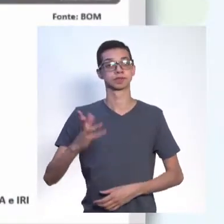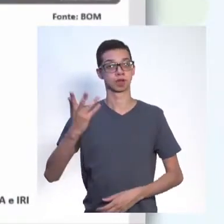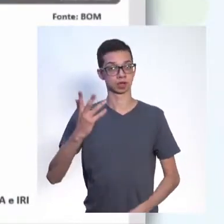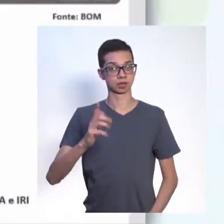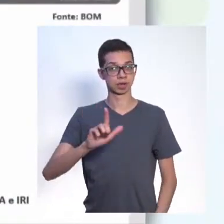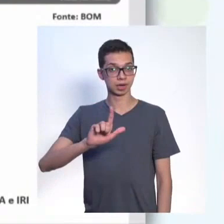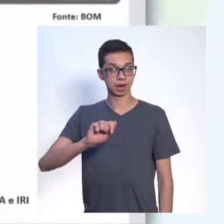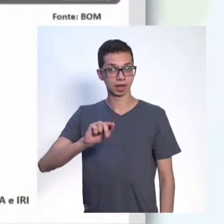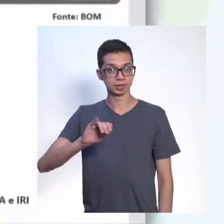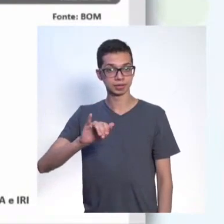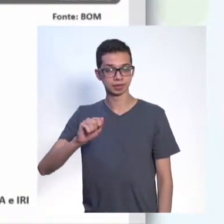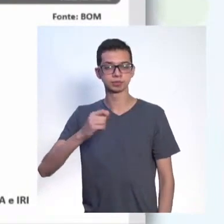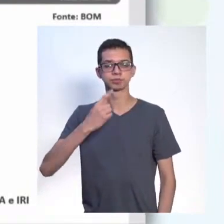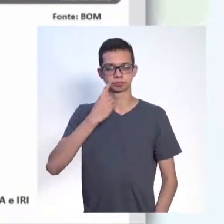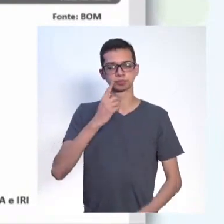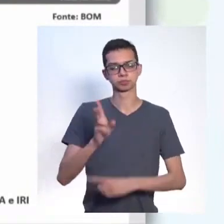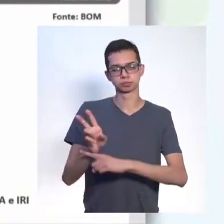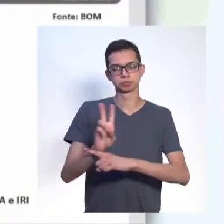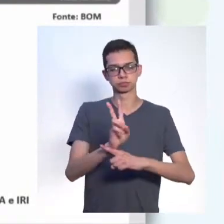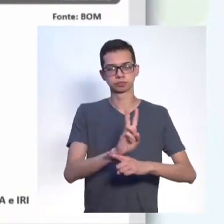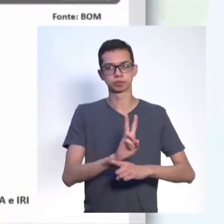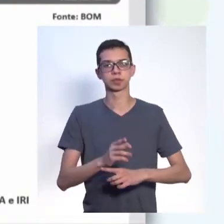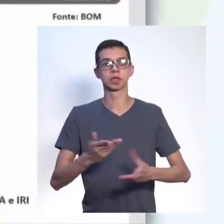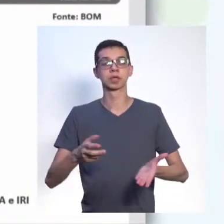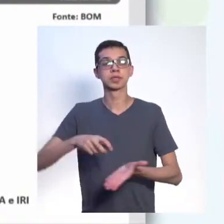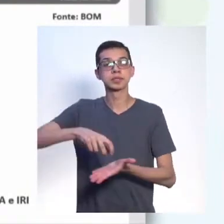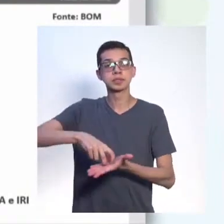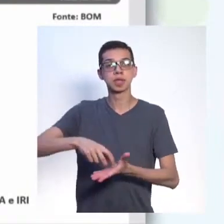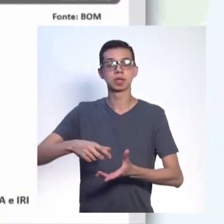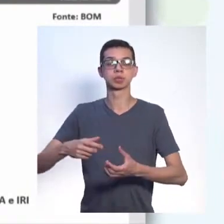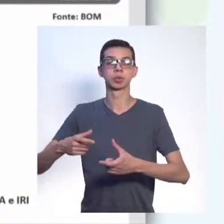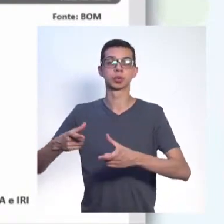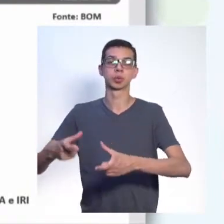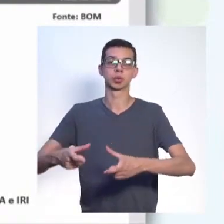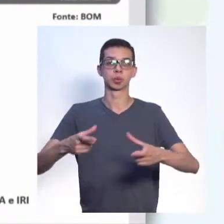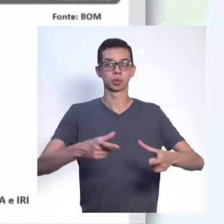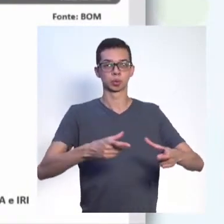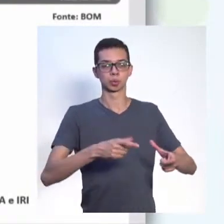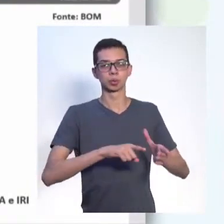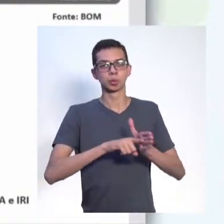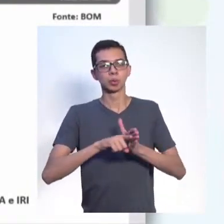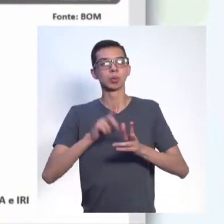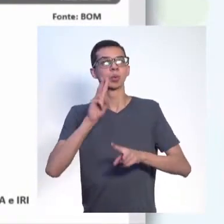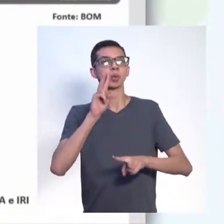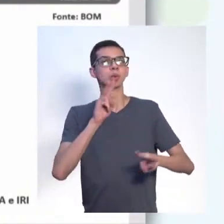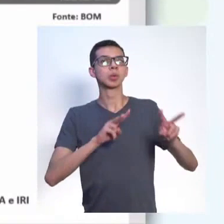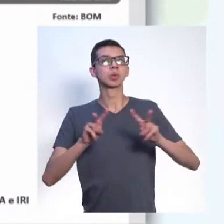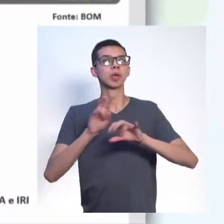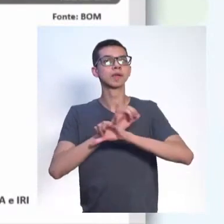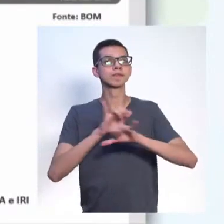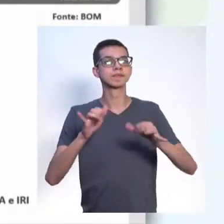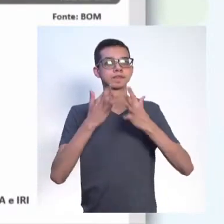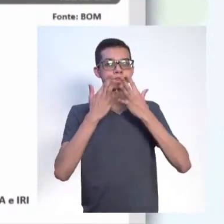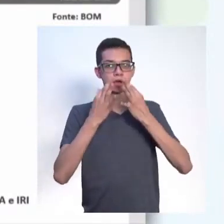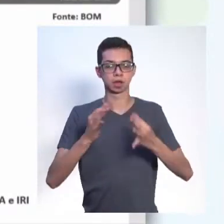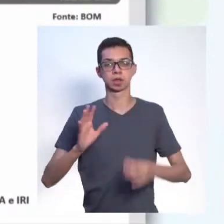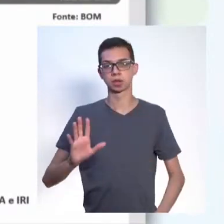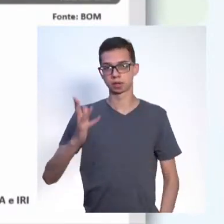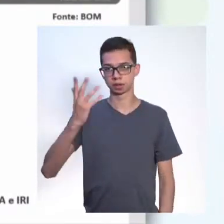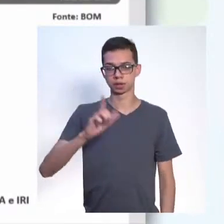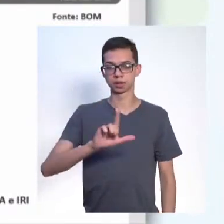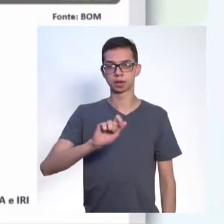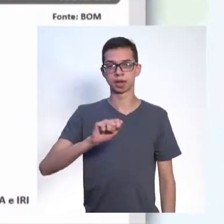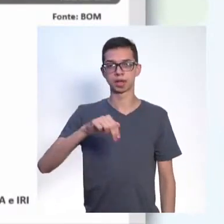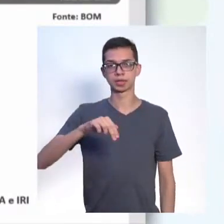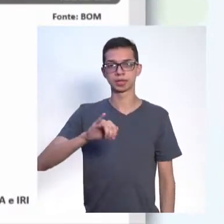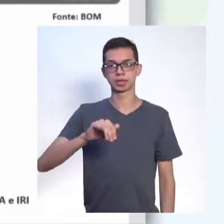os centros internacionais têm colocado, né, destacado essa condição de alerta para essa possibilidade de laninha, de ocorrência de